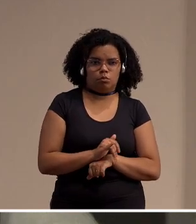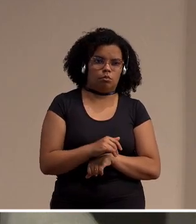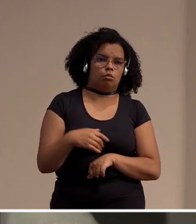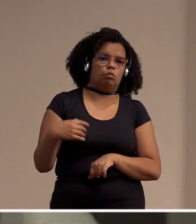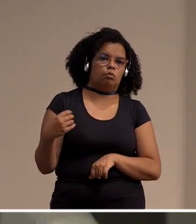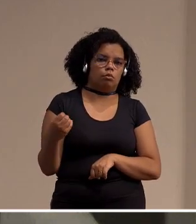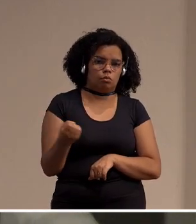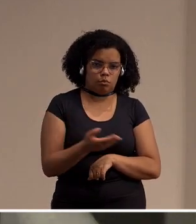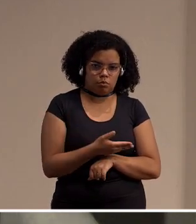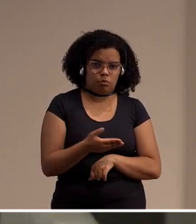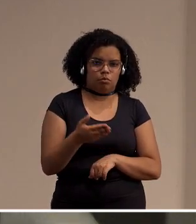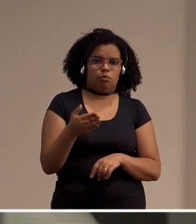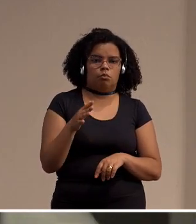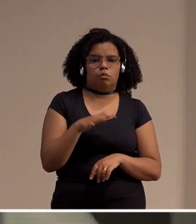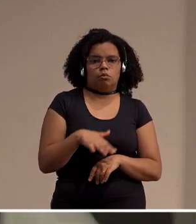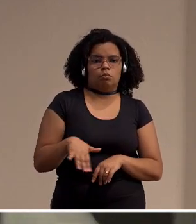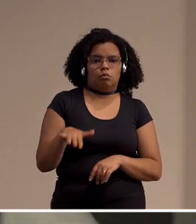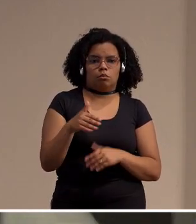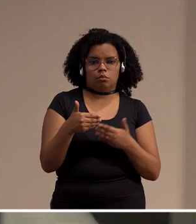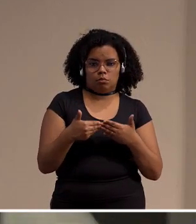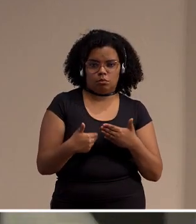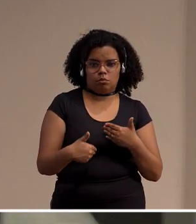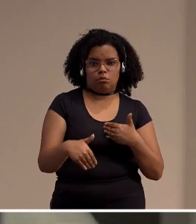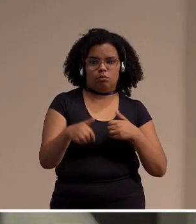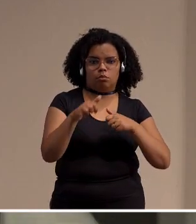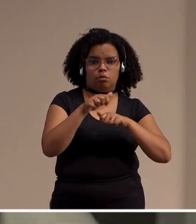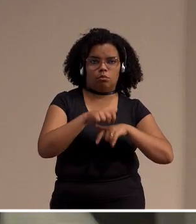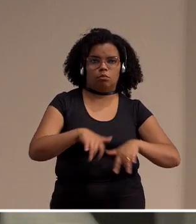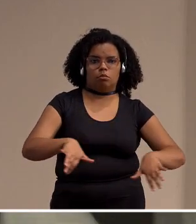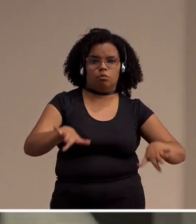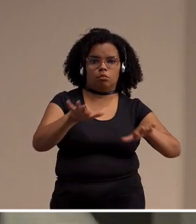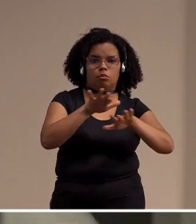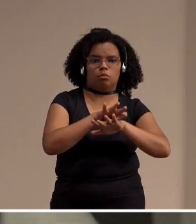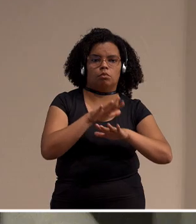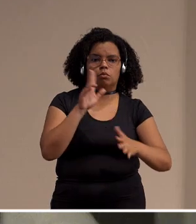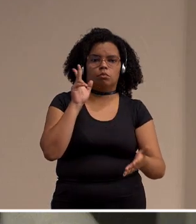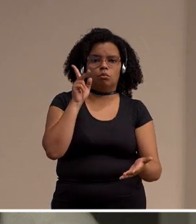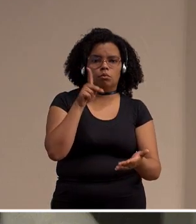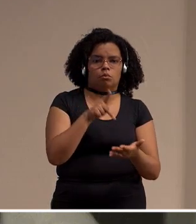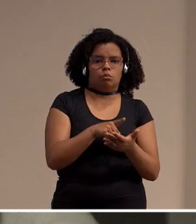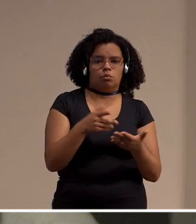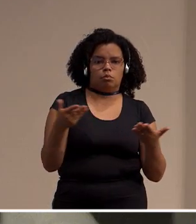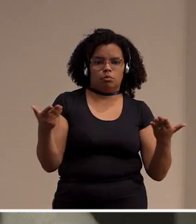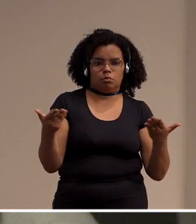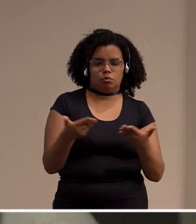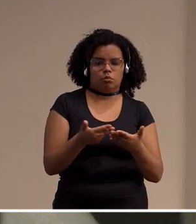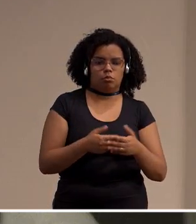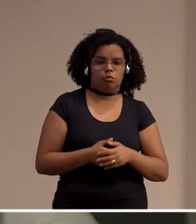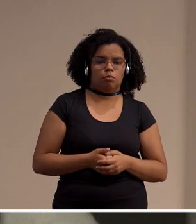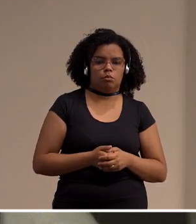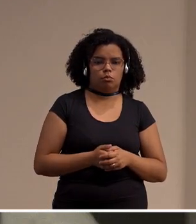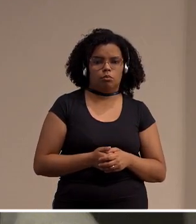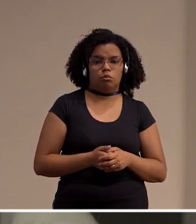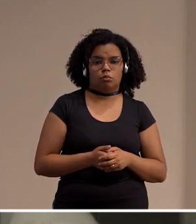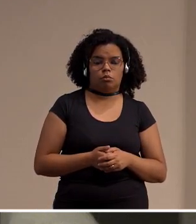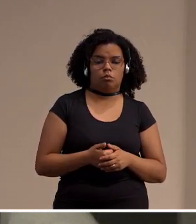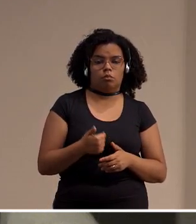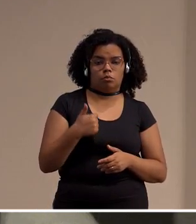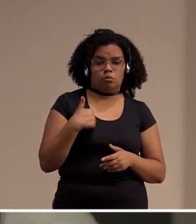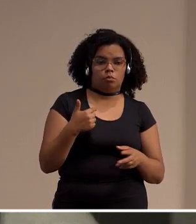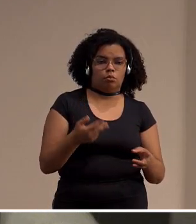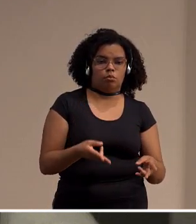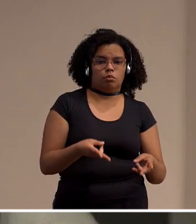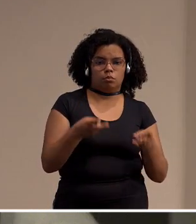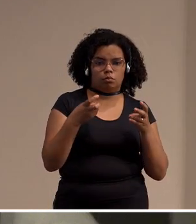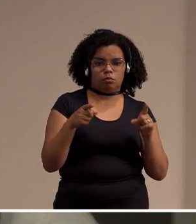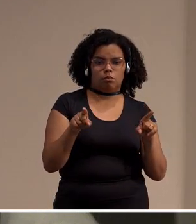atualizar, o abrandir, expandir os horizontes dessa noção de realismo para os tempos atuais. E eu gosto de perceber também um tipo